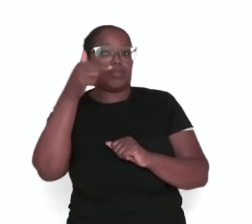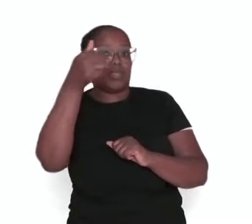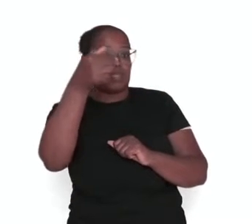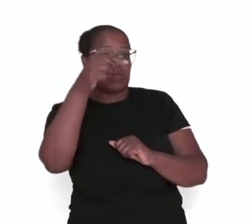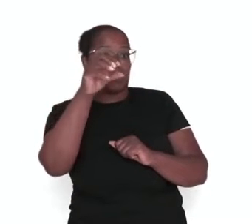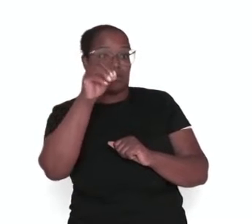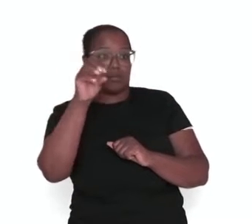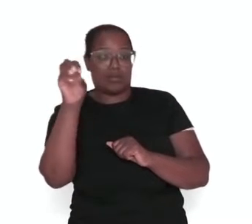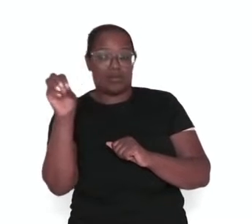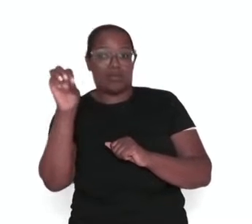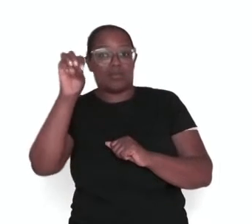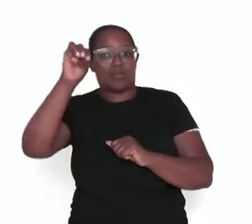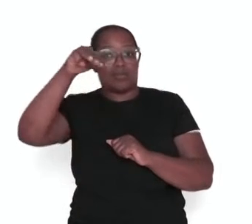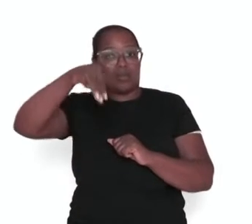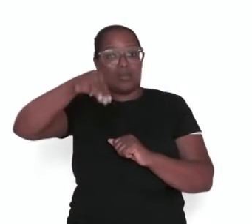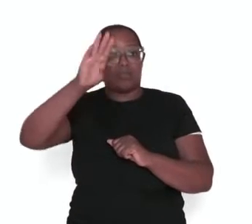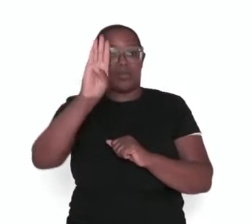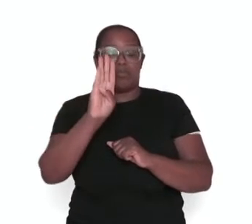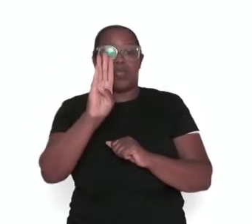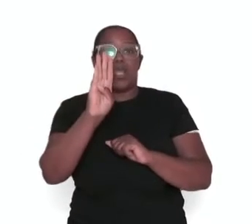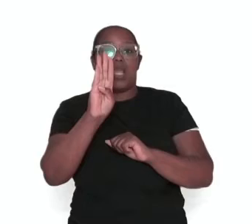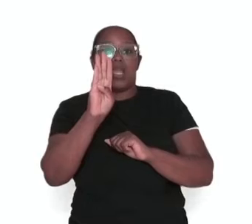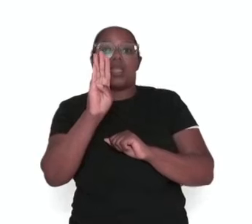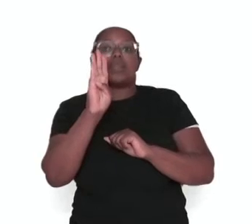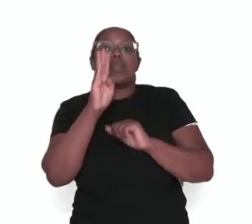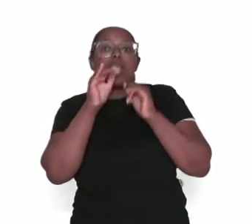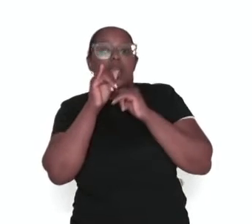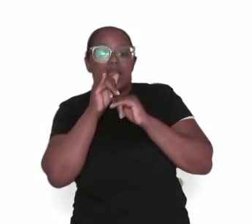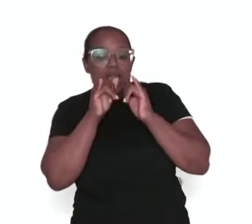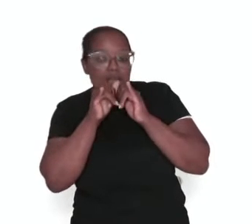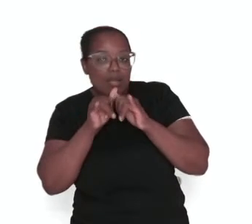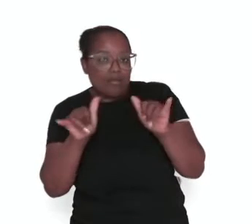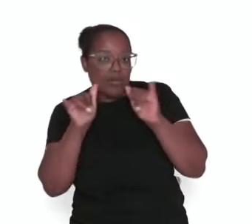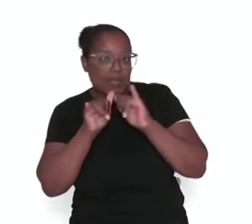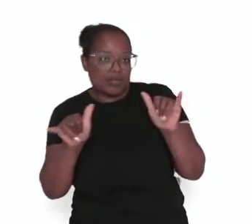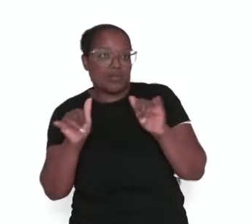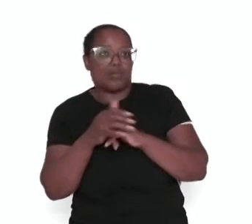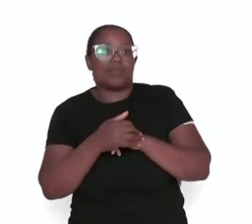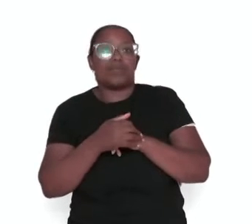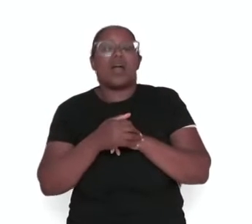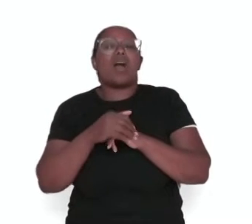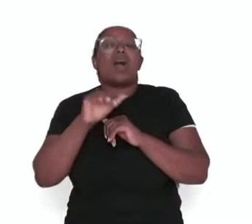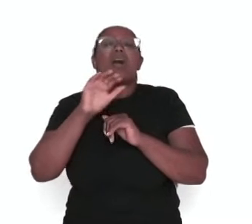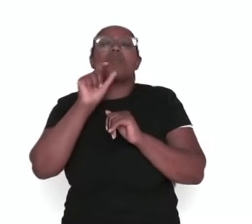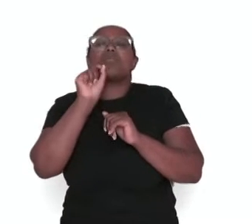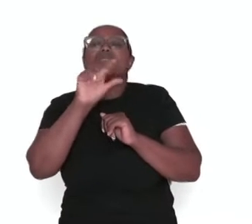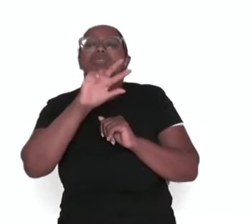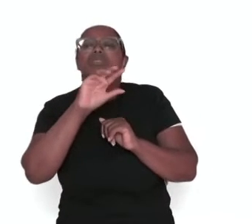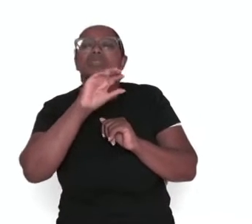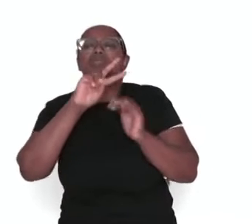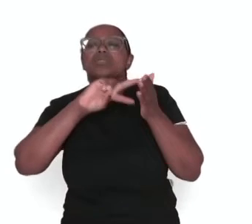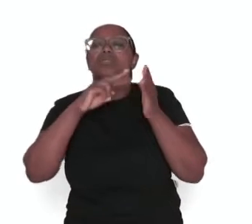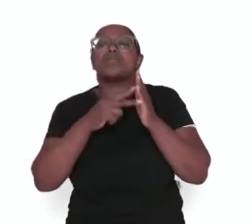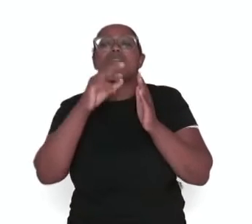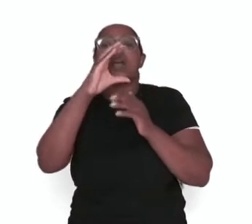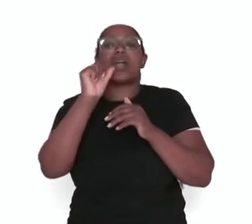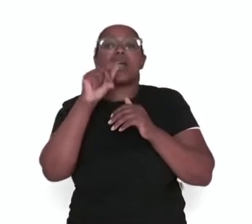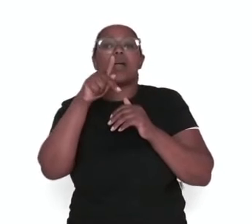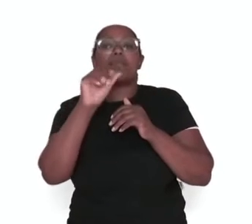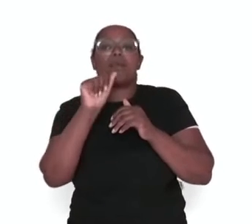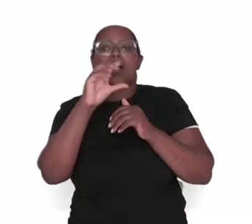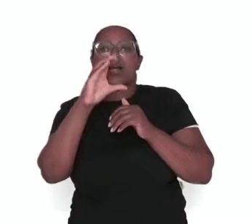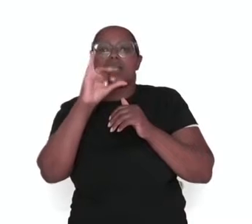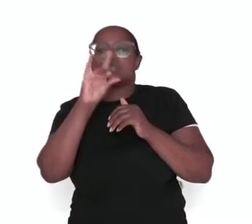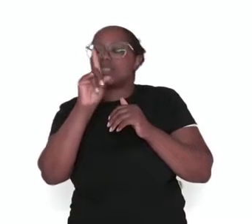700 MB de capacidade, 700 MB de capacidade. A capacidade deste dispositivo é